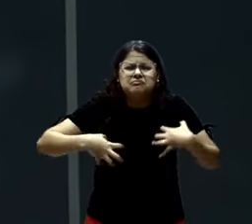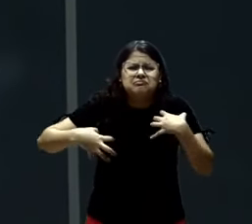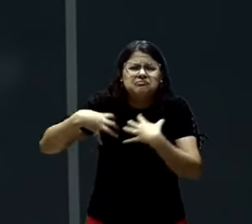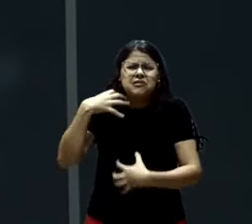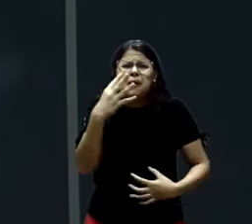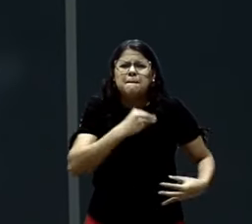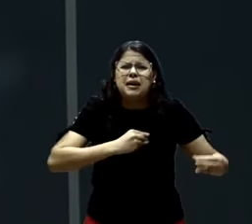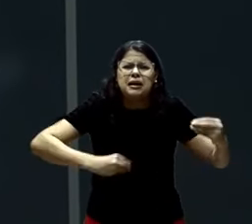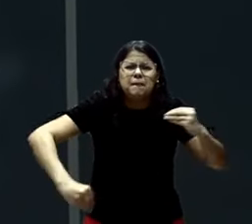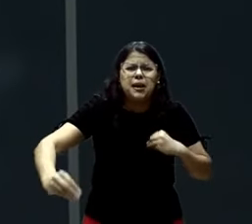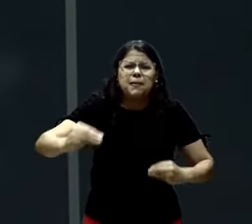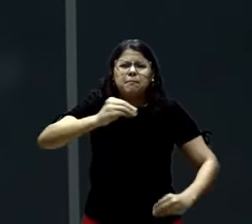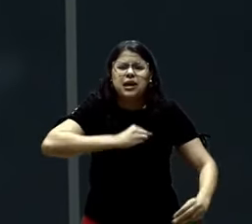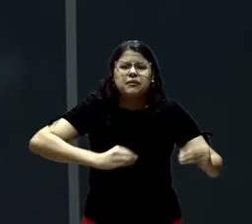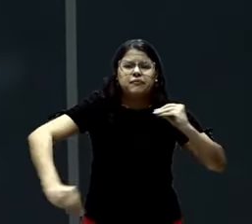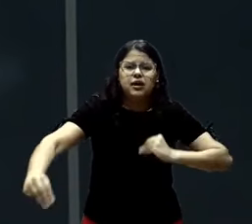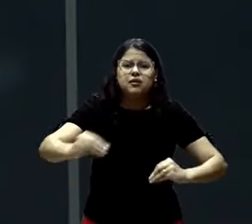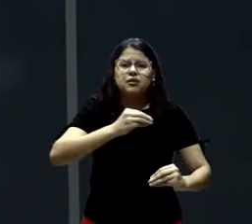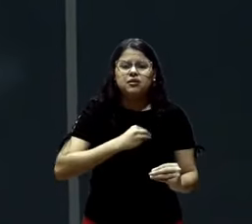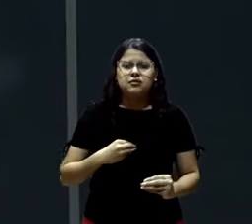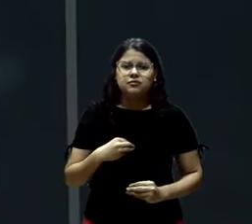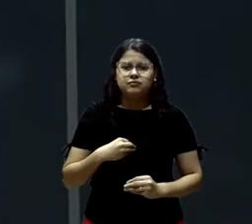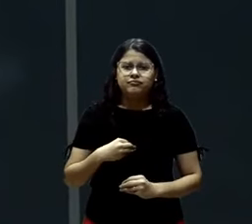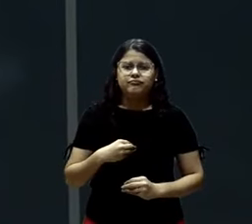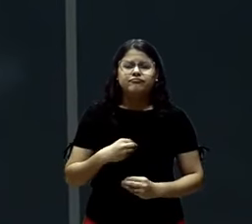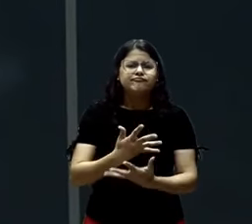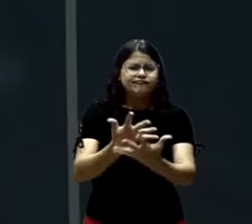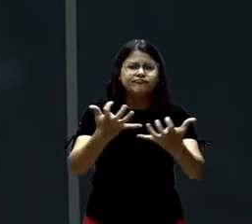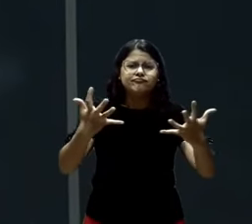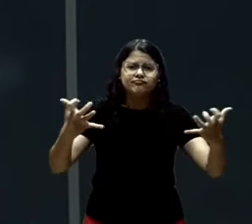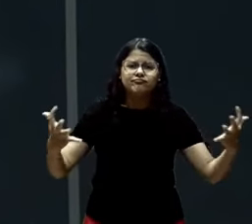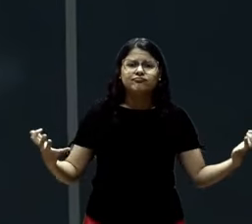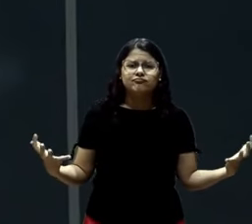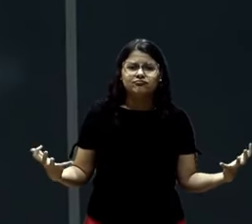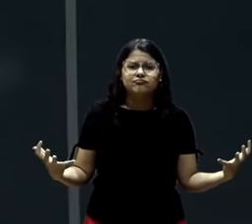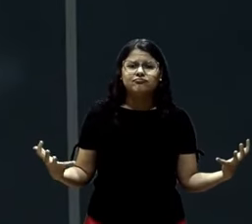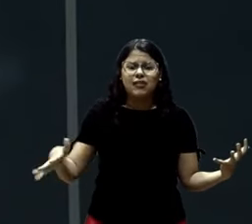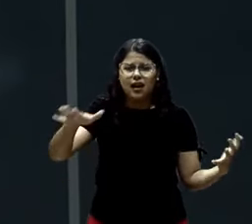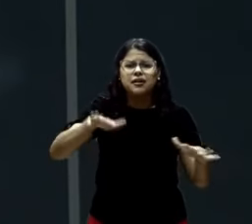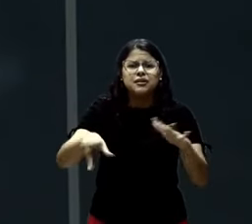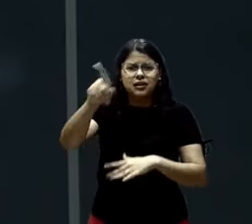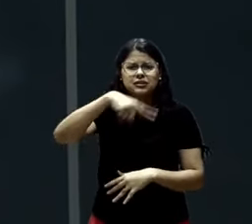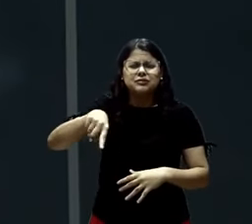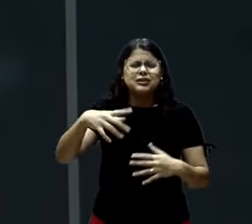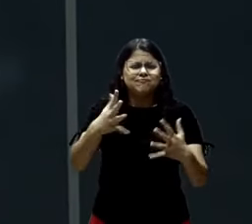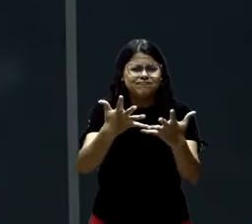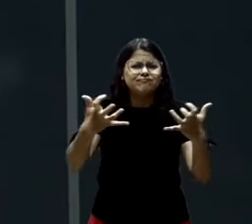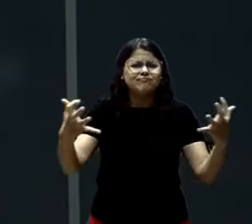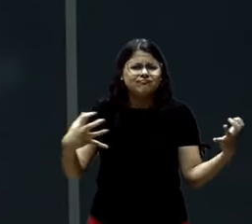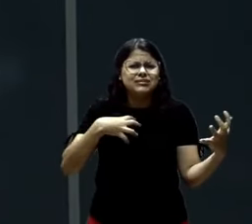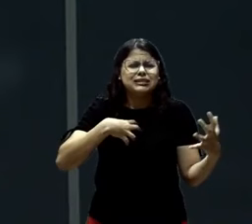afundado no pecado, como muitos aqui possam estar, eu